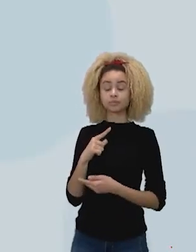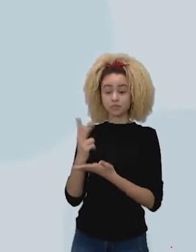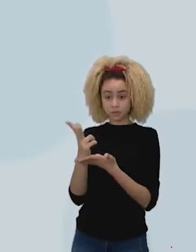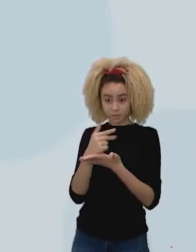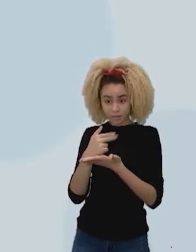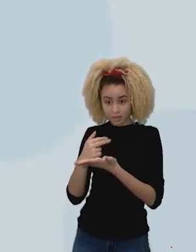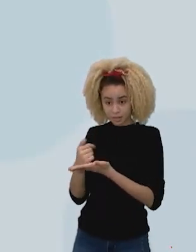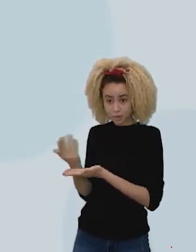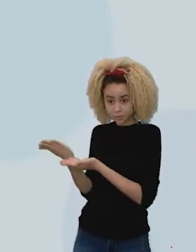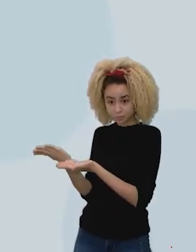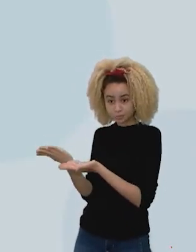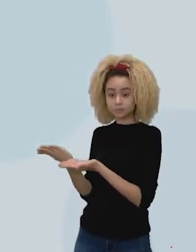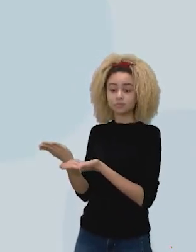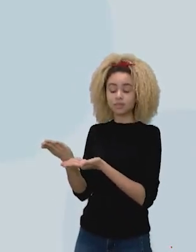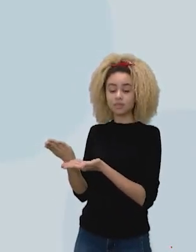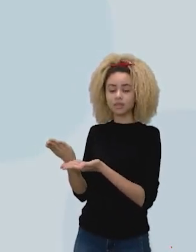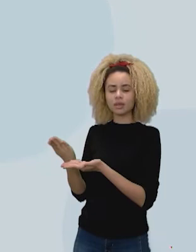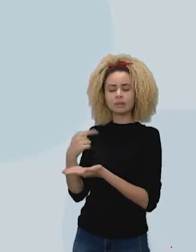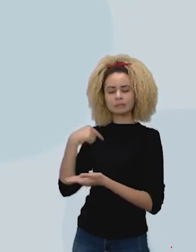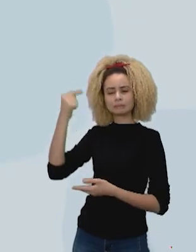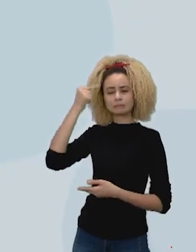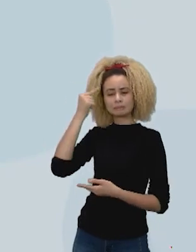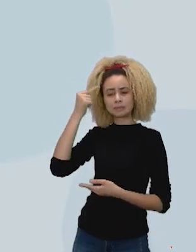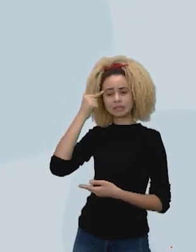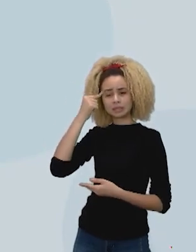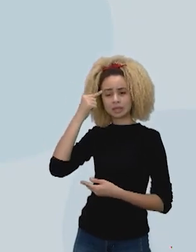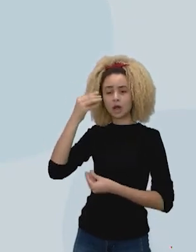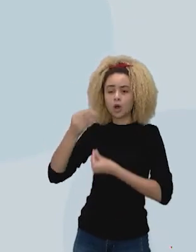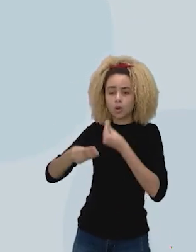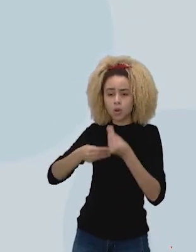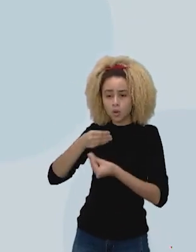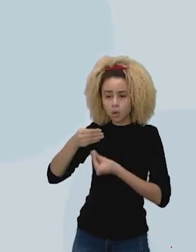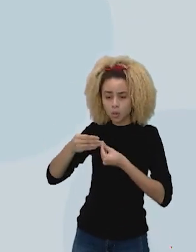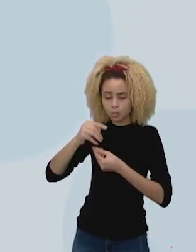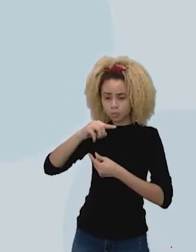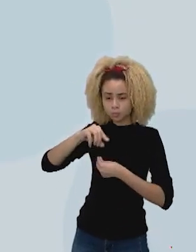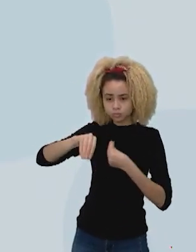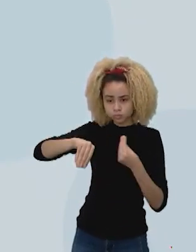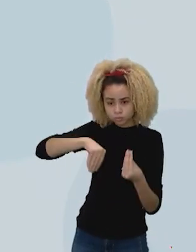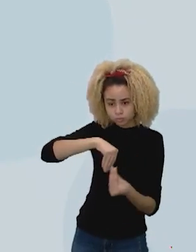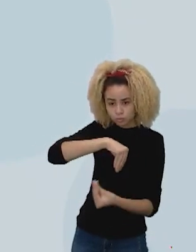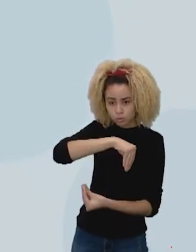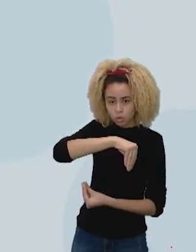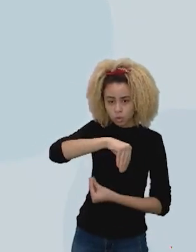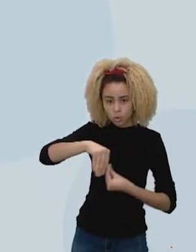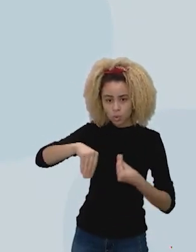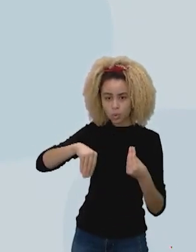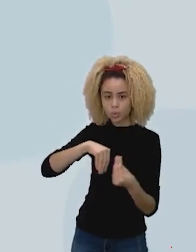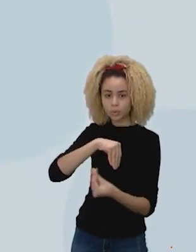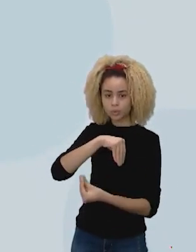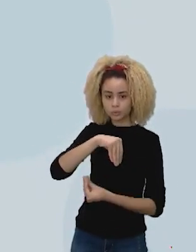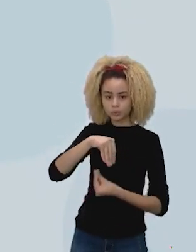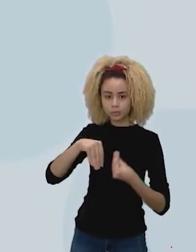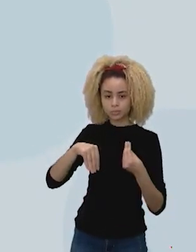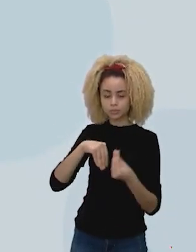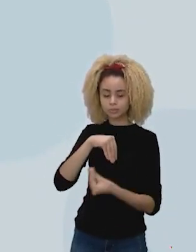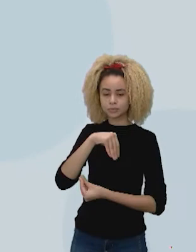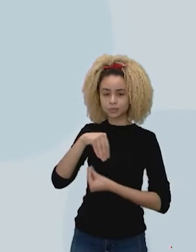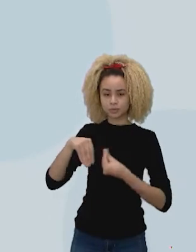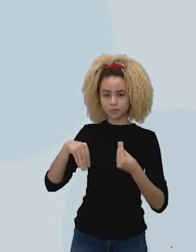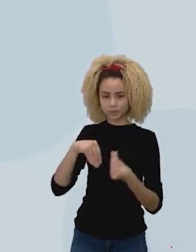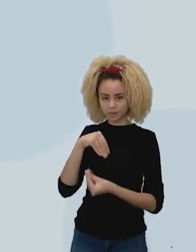ajudar a gente a pensar no funcionamento cíclico da máquina frigorífica.